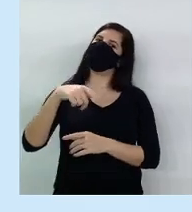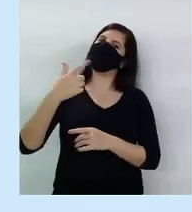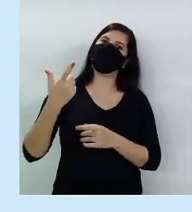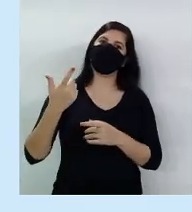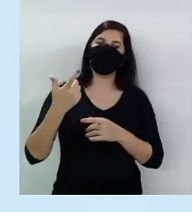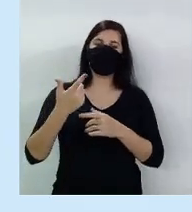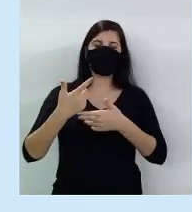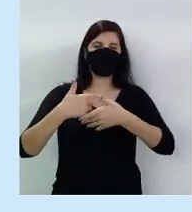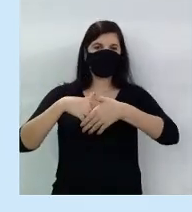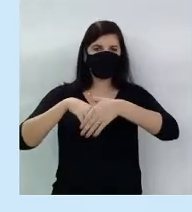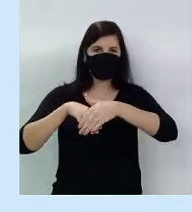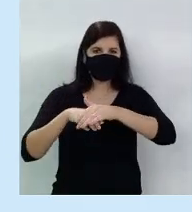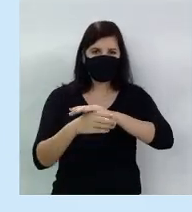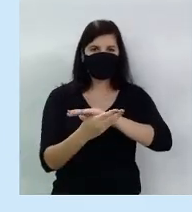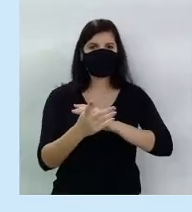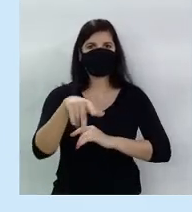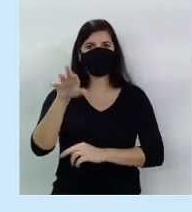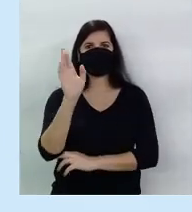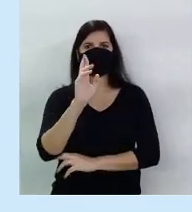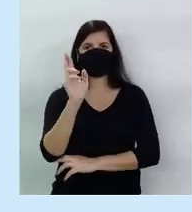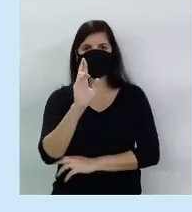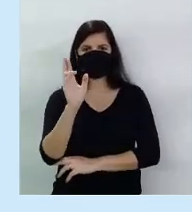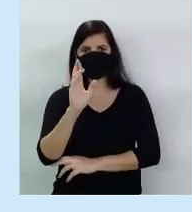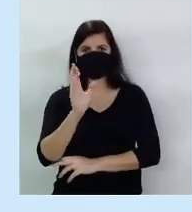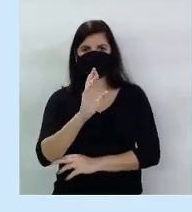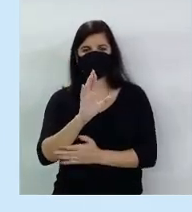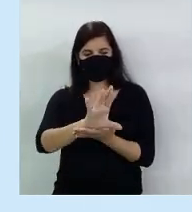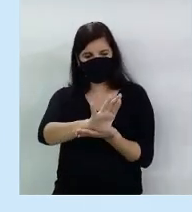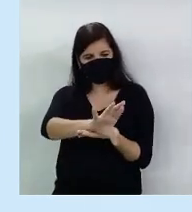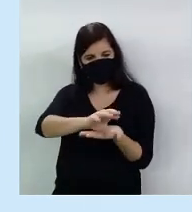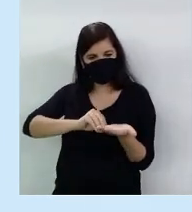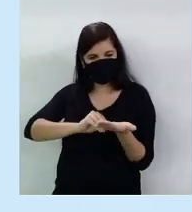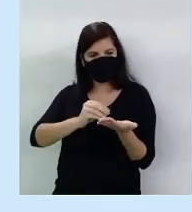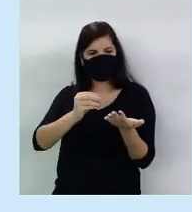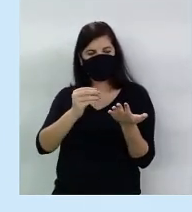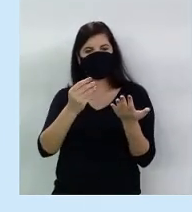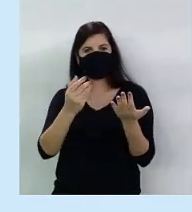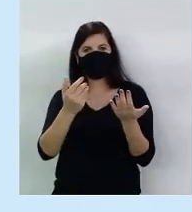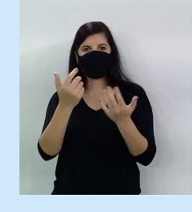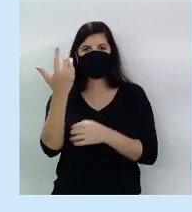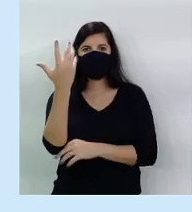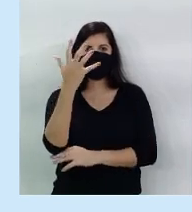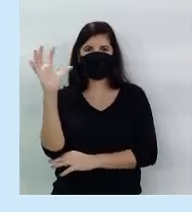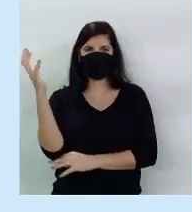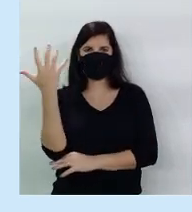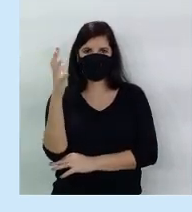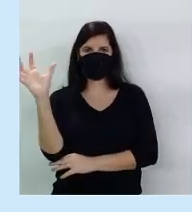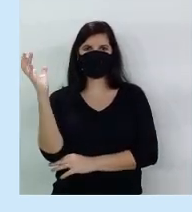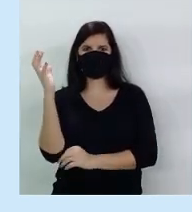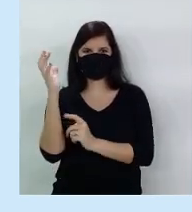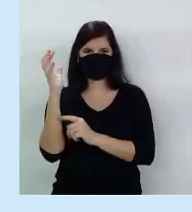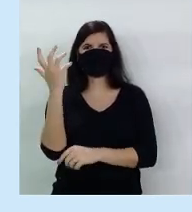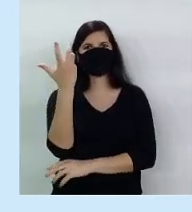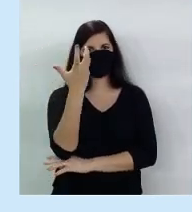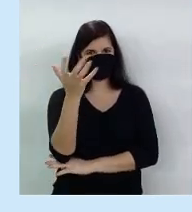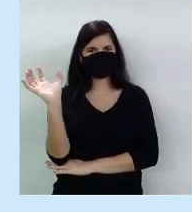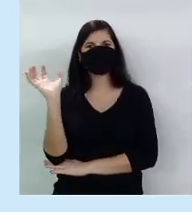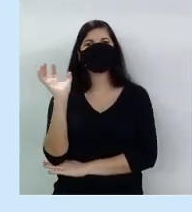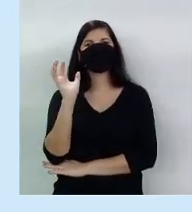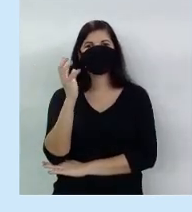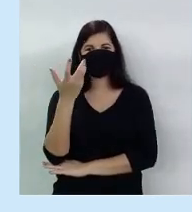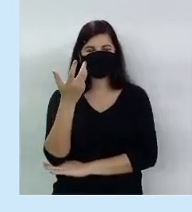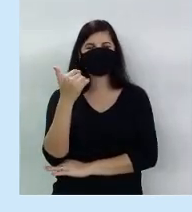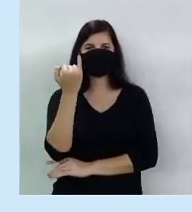tradição religiosa, certo? Inspirada nessa árvore sagrada, nessa tradição. E